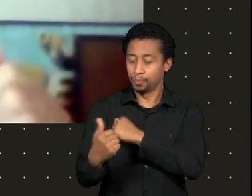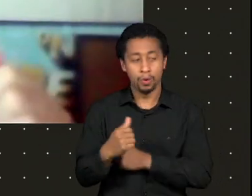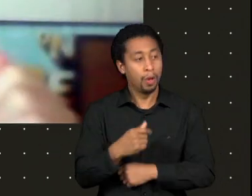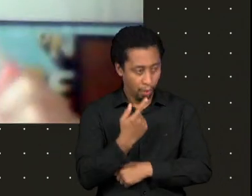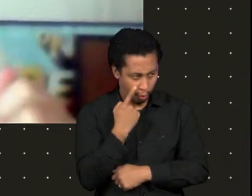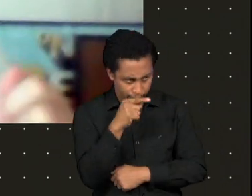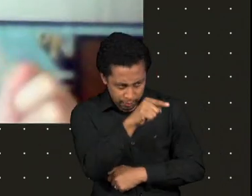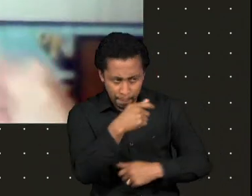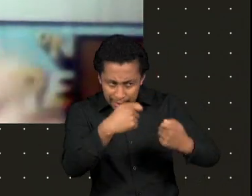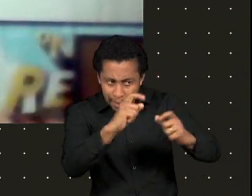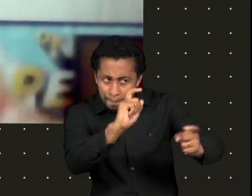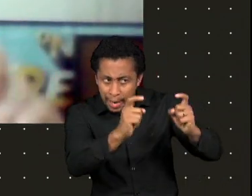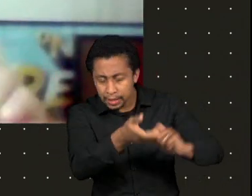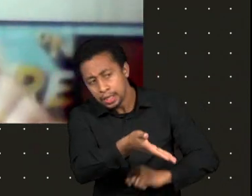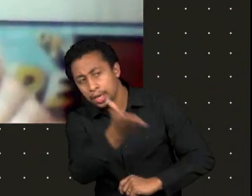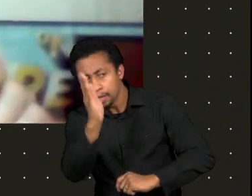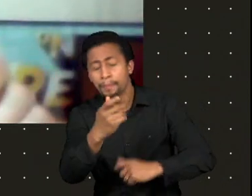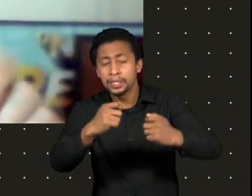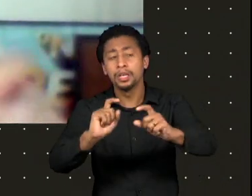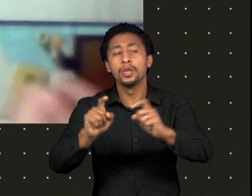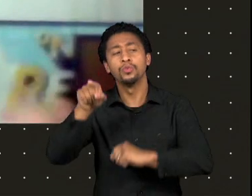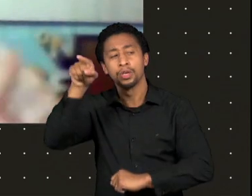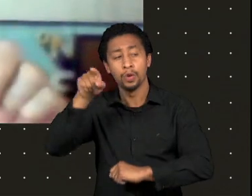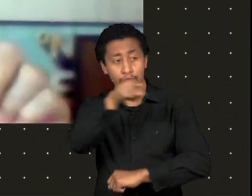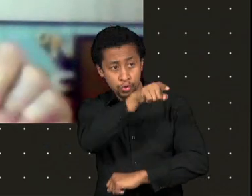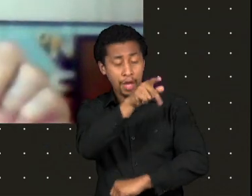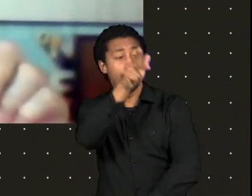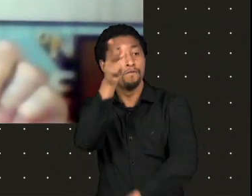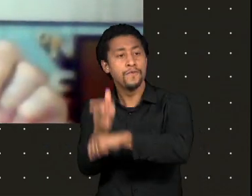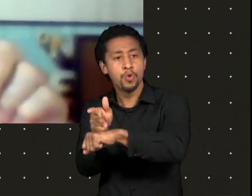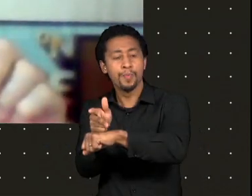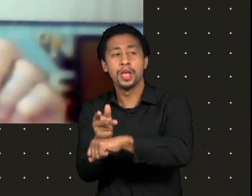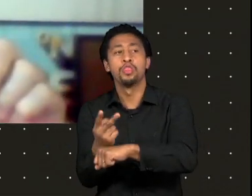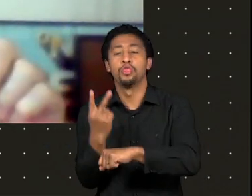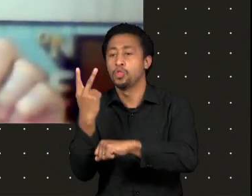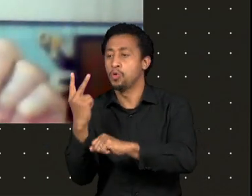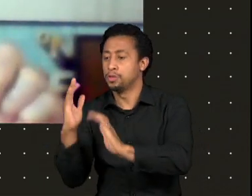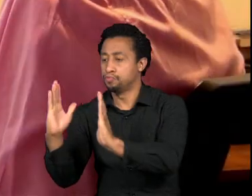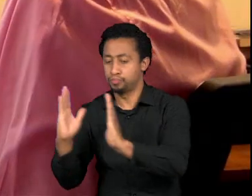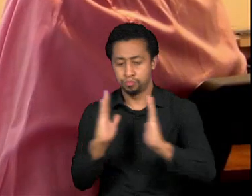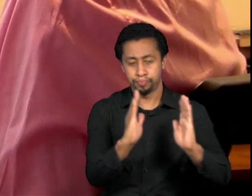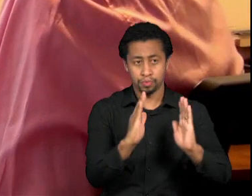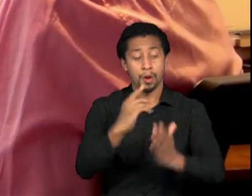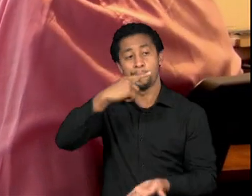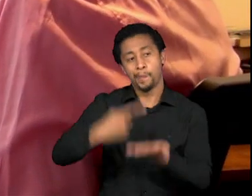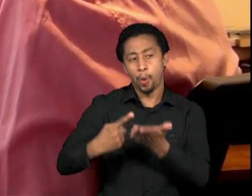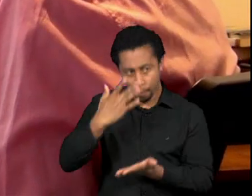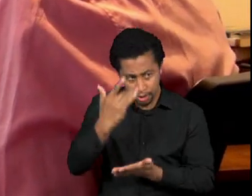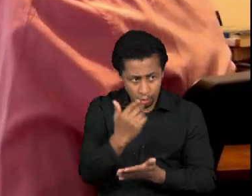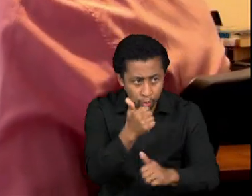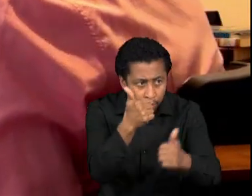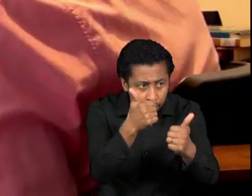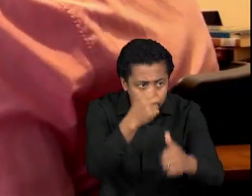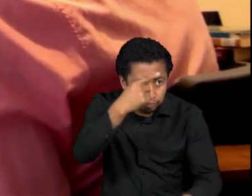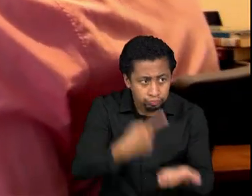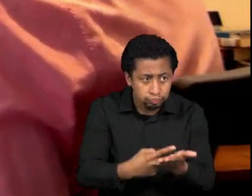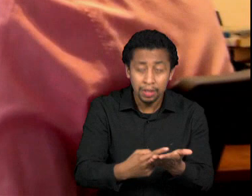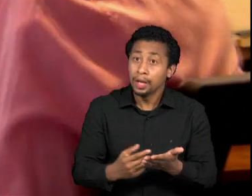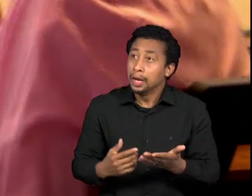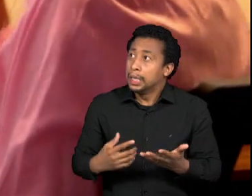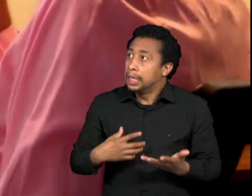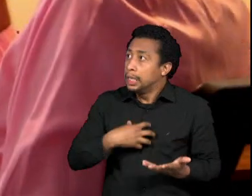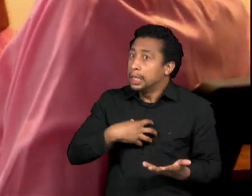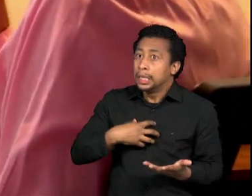sei o quê. E você filma as duas cenas que estão programadas para amanhã. Assim, meu queixo caiu, fiquei